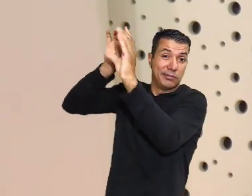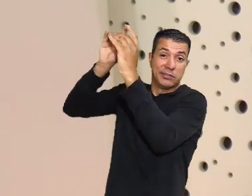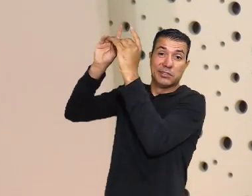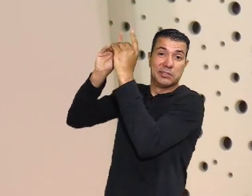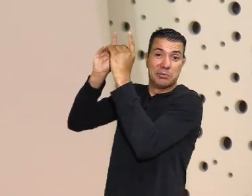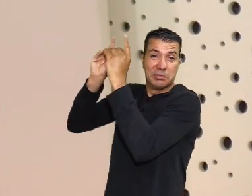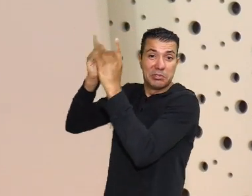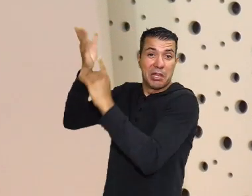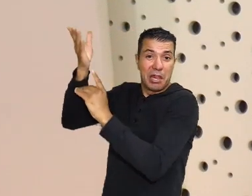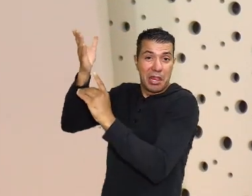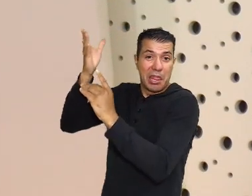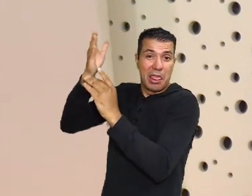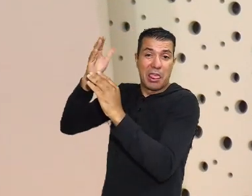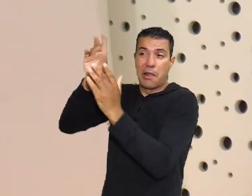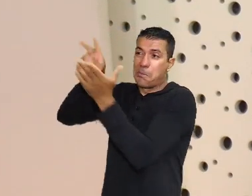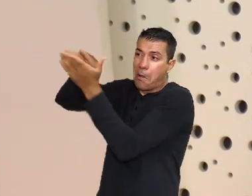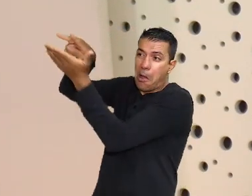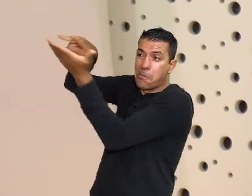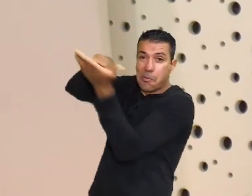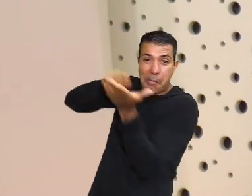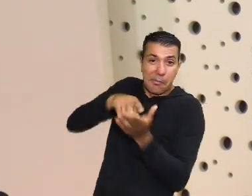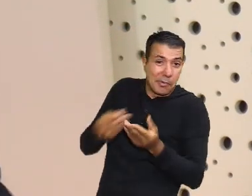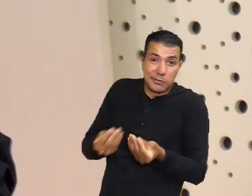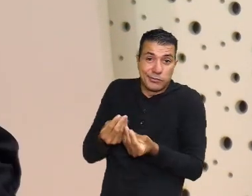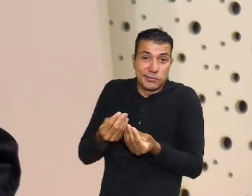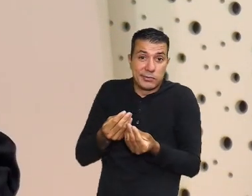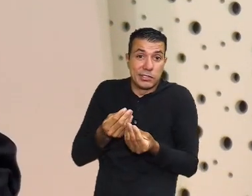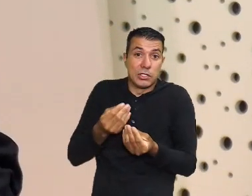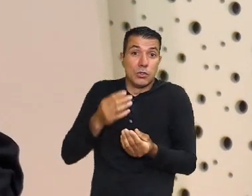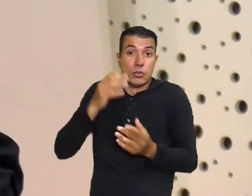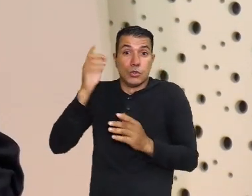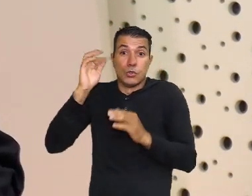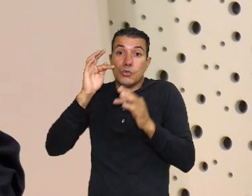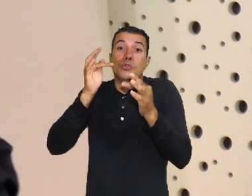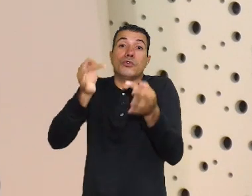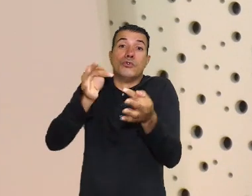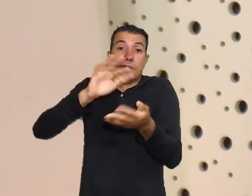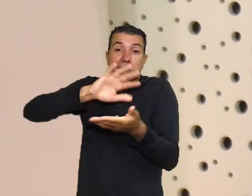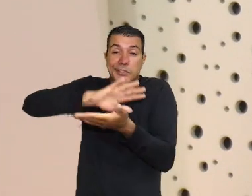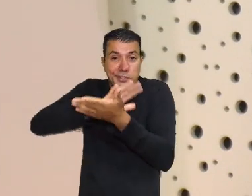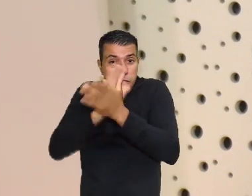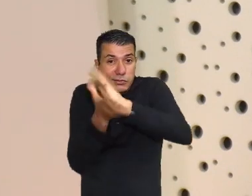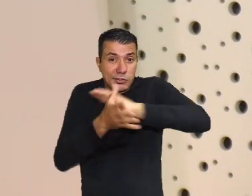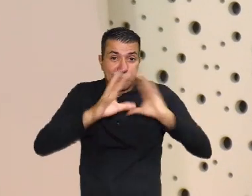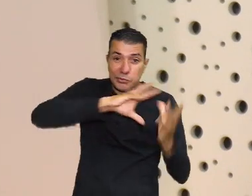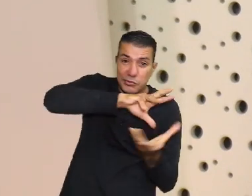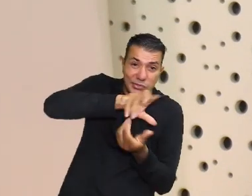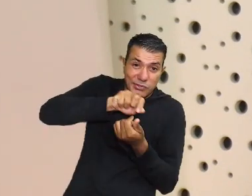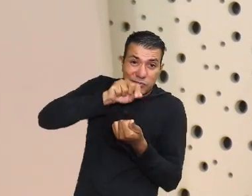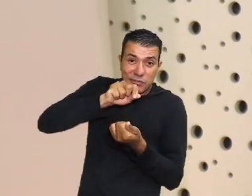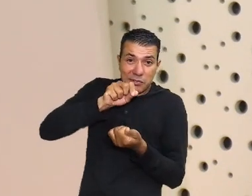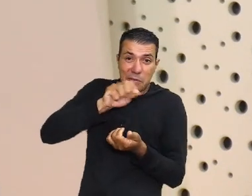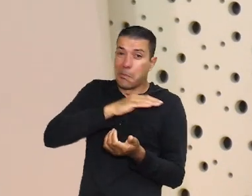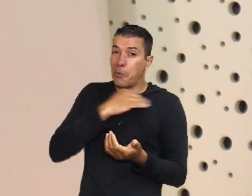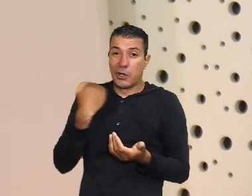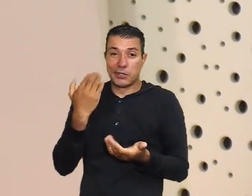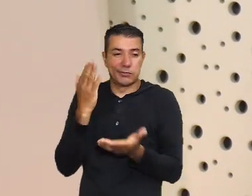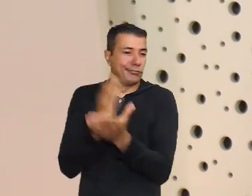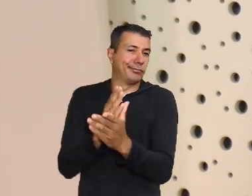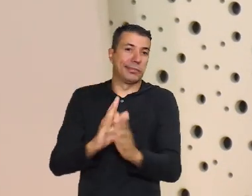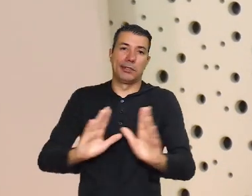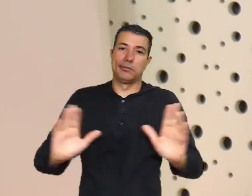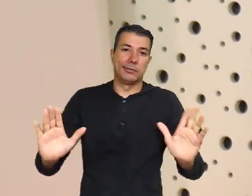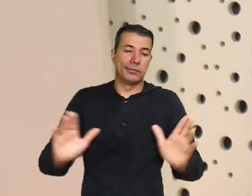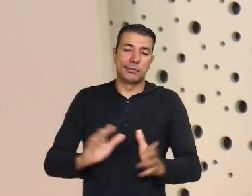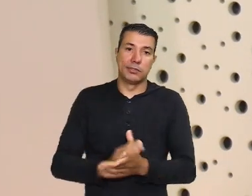aqui Jesus está dizendo isso, que no fim de tudo ele vai aniquilar com a morte. Não teremos mais morte para toda a eternidade.